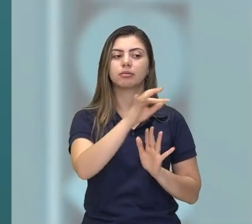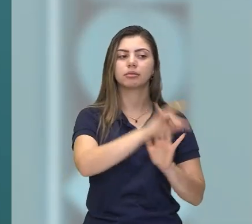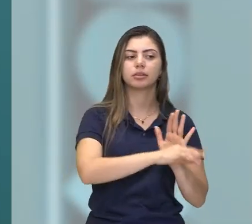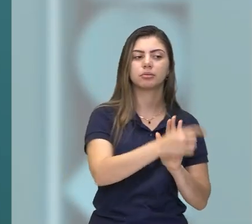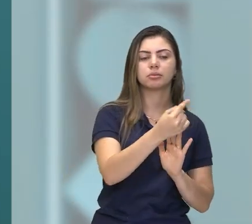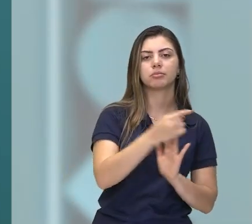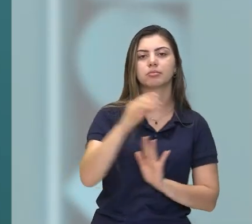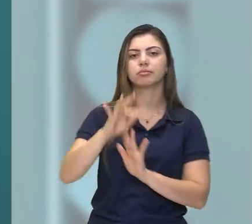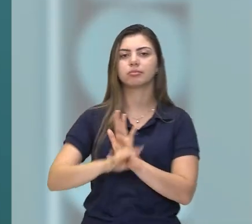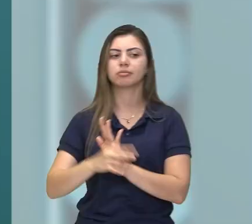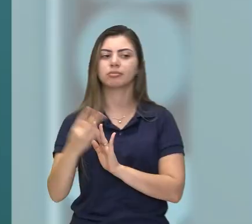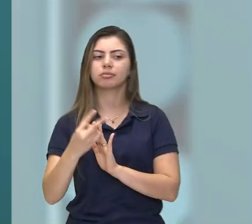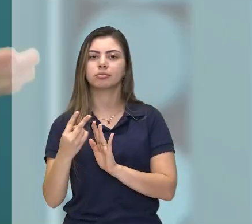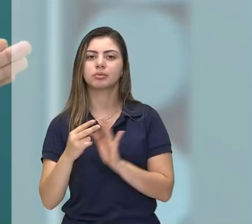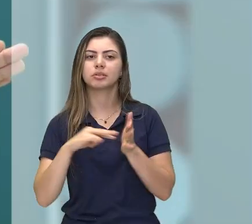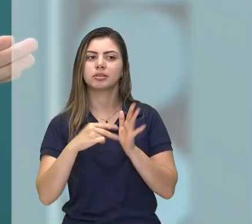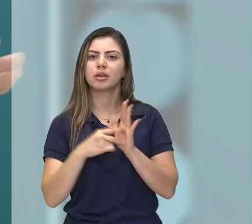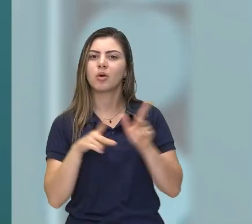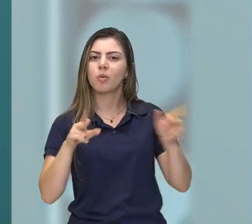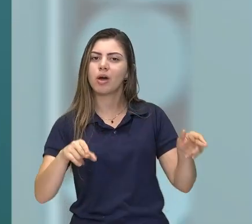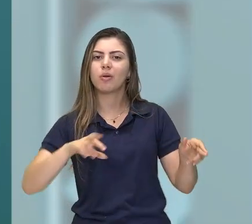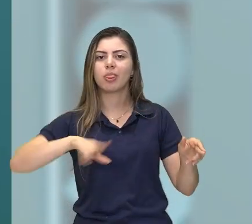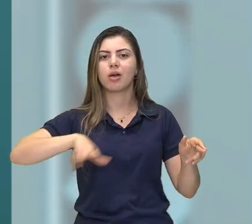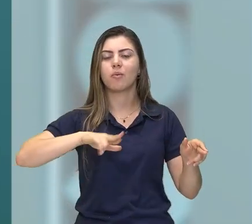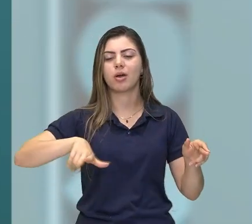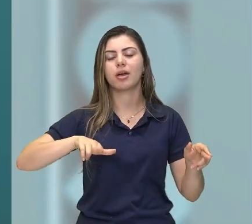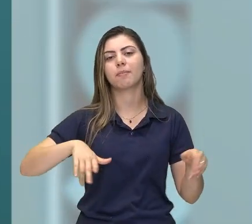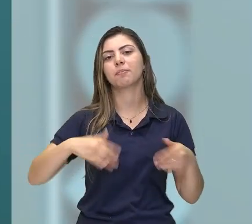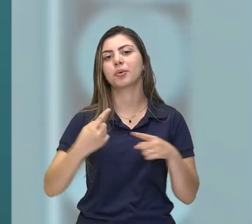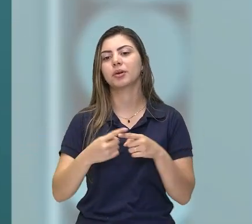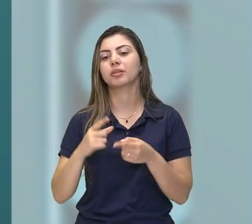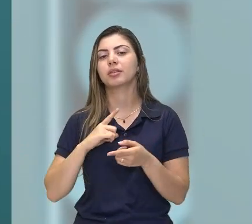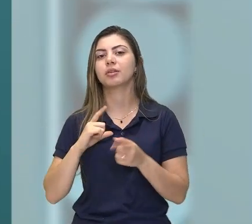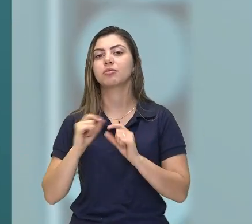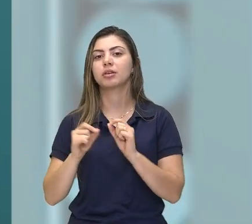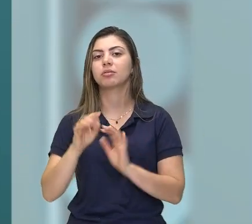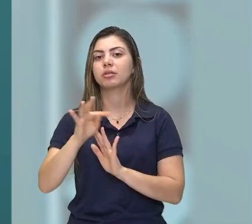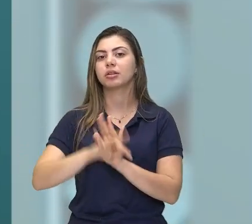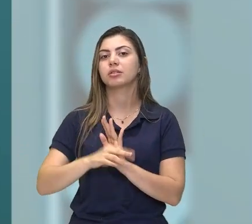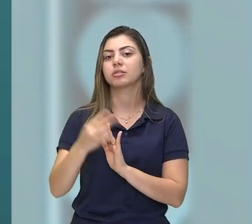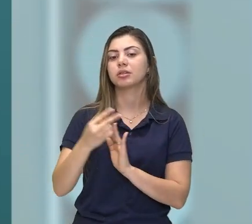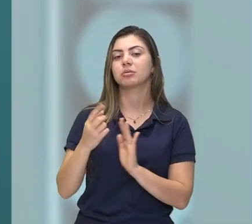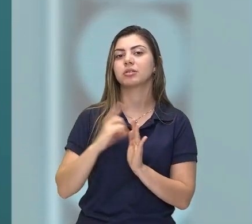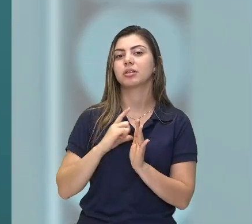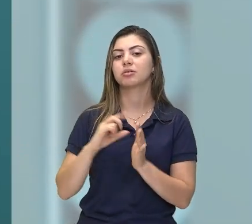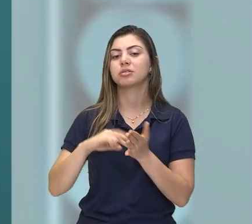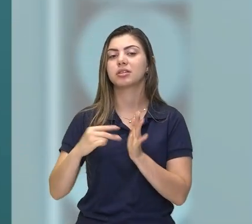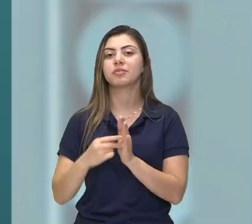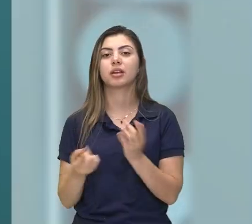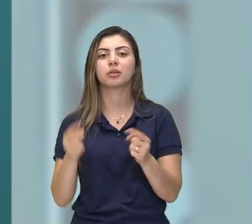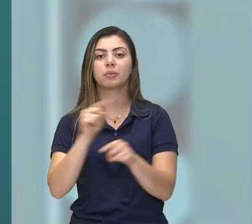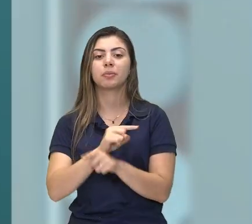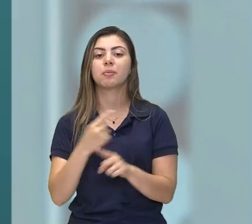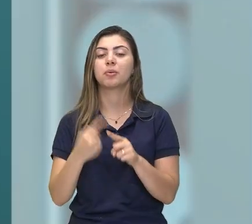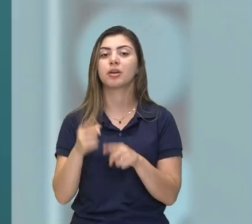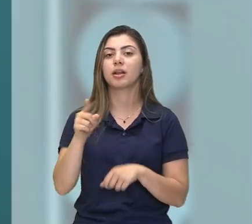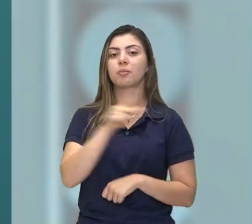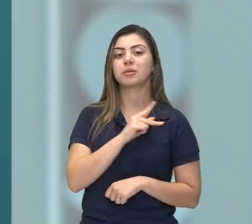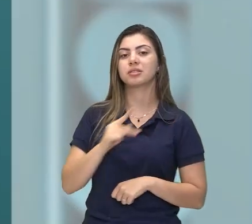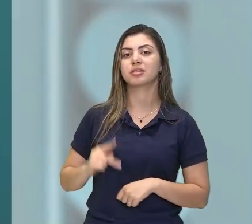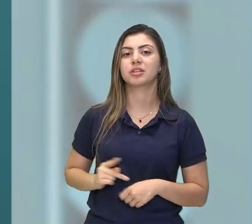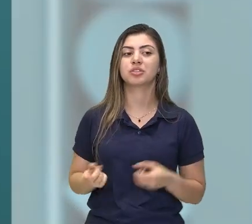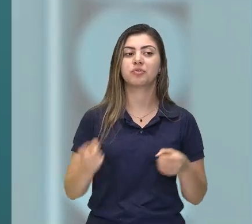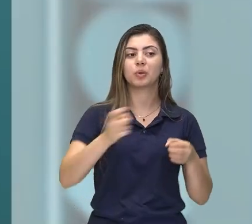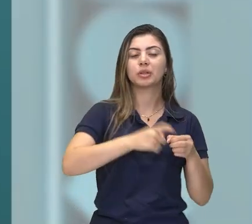original. O presidente aí diz que não quer voltar, né? Na verdade, o Jô Soares, ao escrever isso, fala que o presidente não quer mais voltar para a sua terra